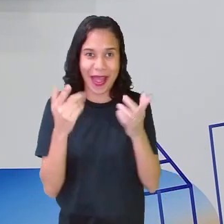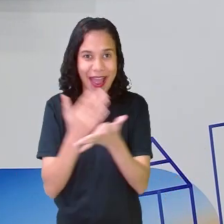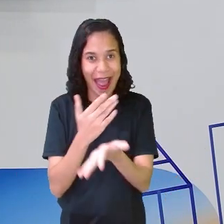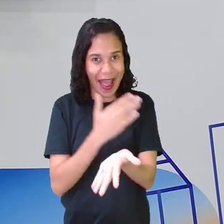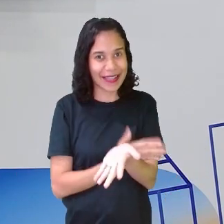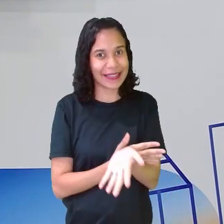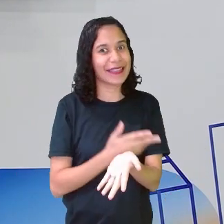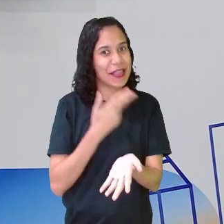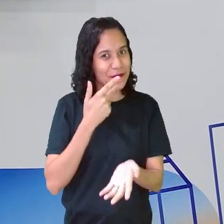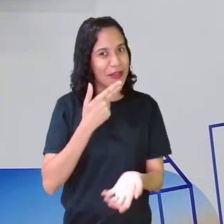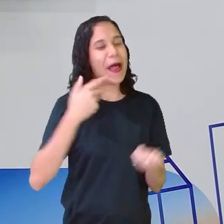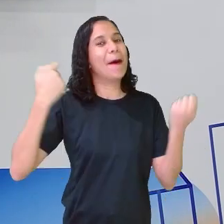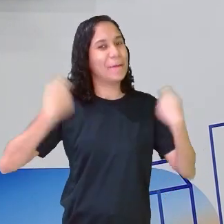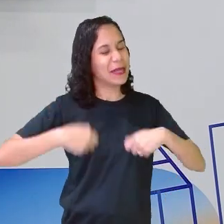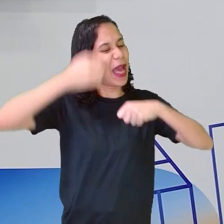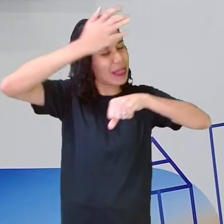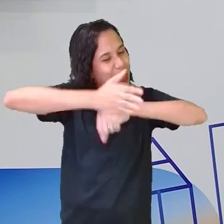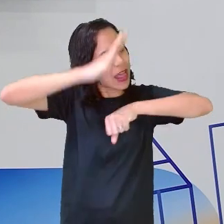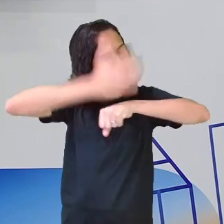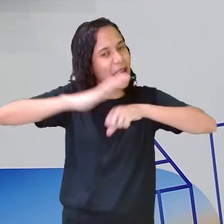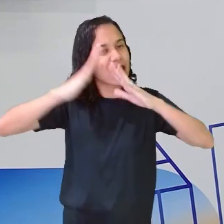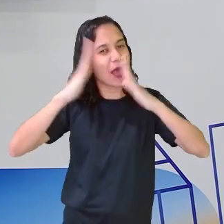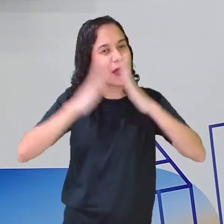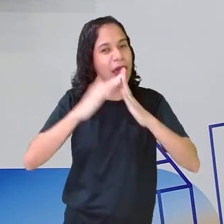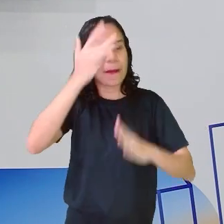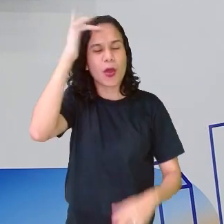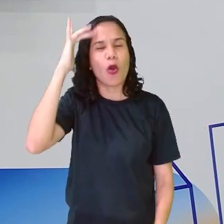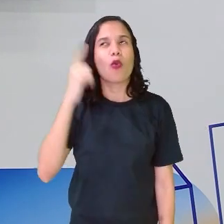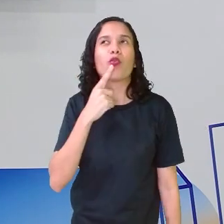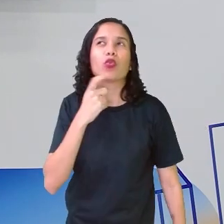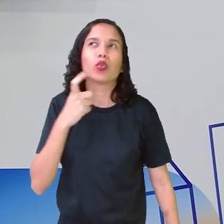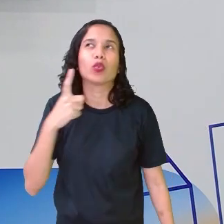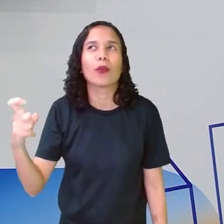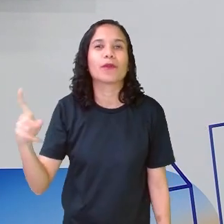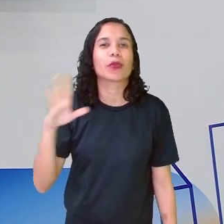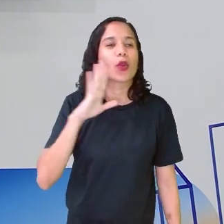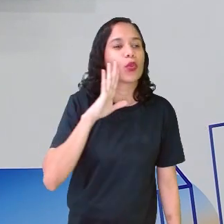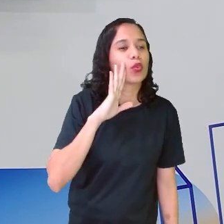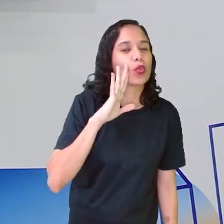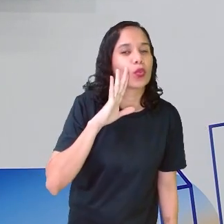essa lenda, vocês já vão treinando em casa, ó, uns assovios.